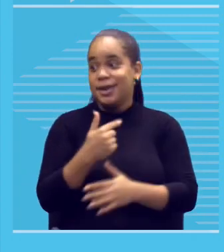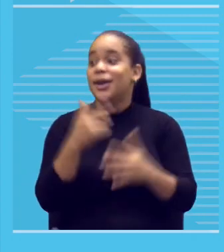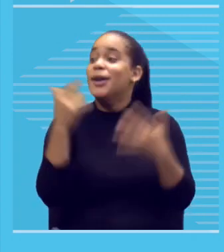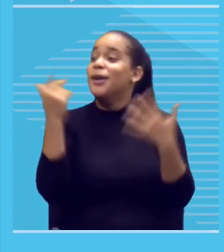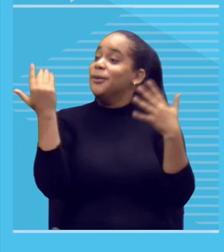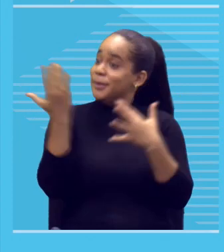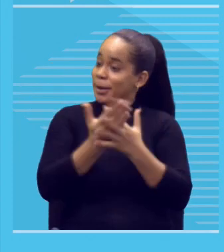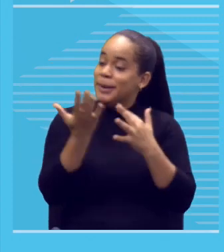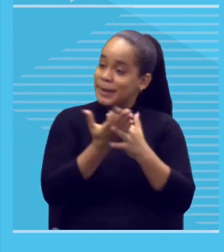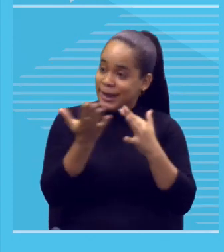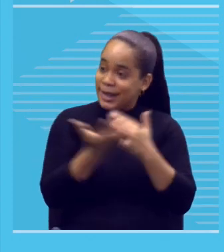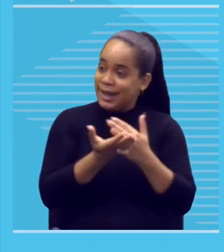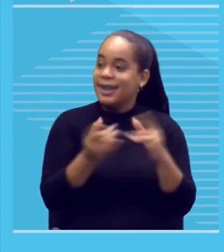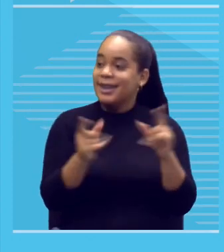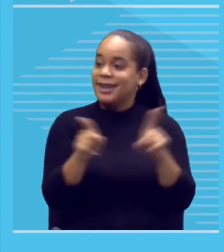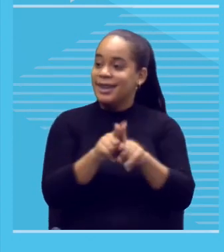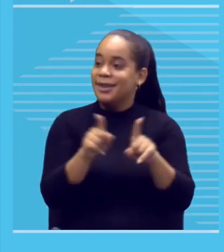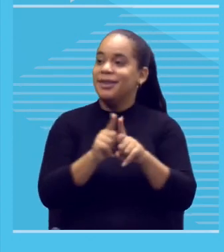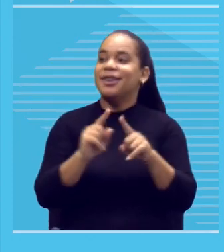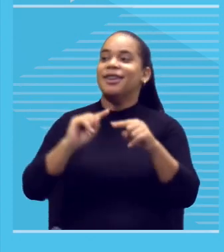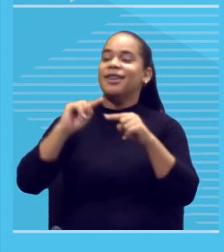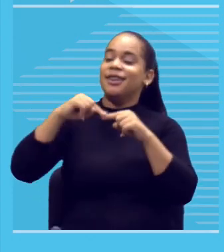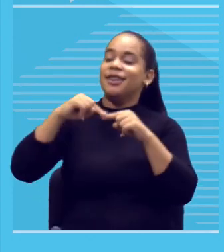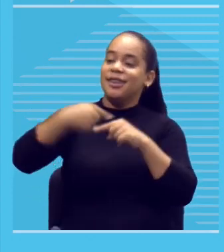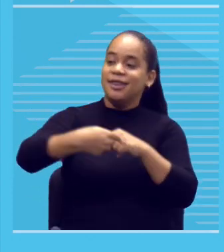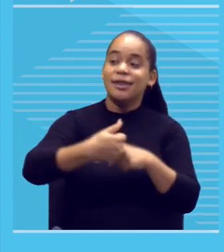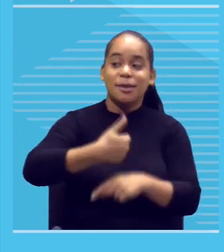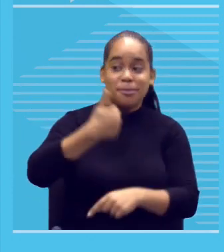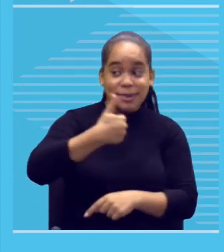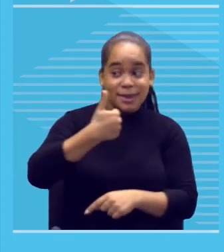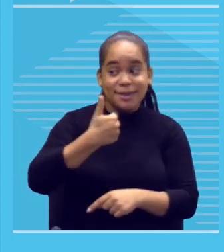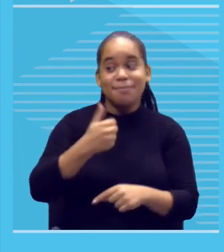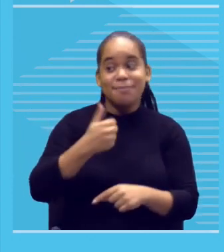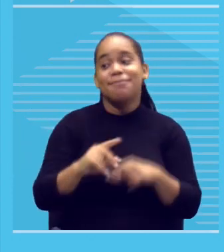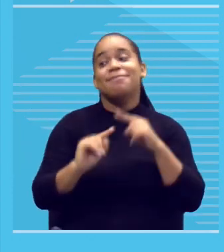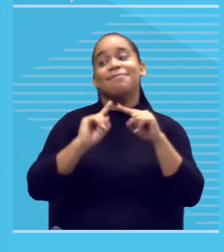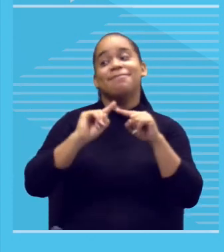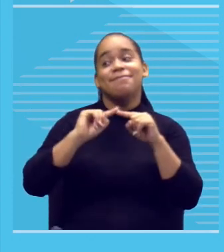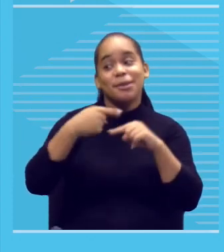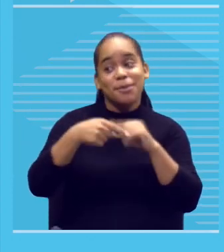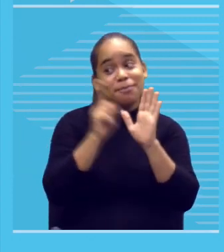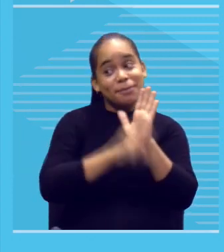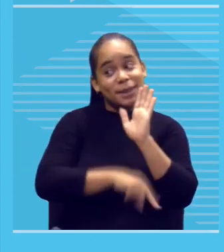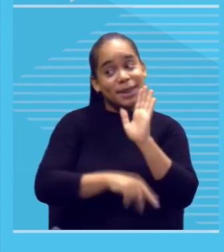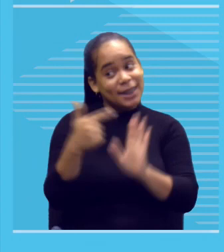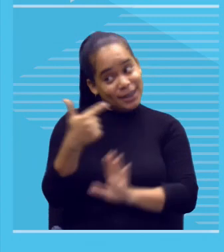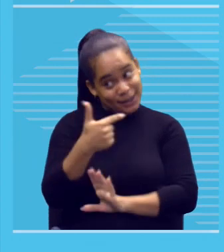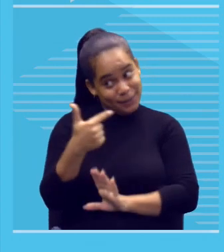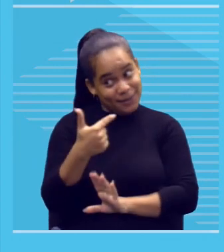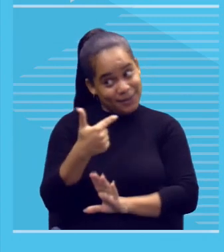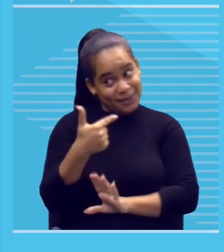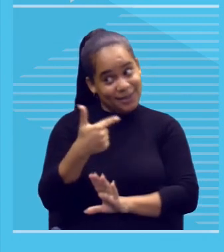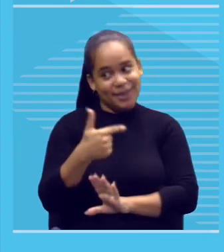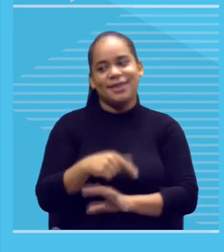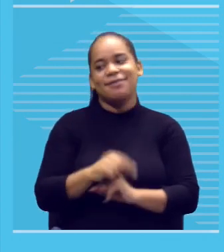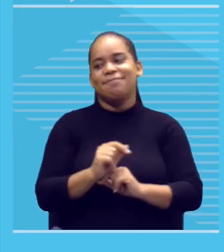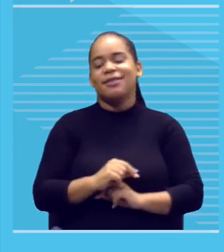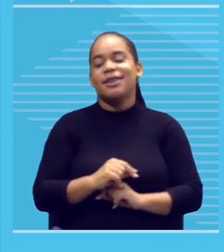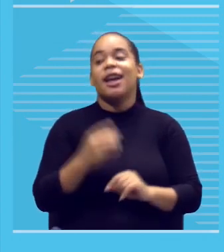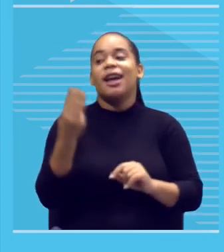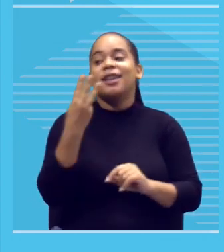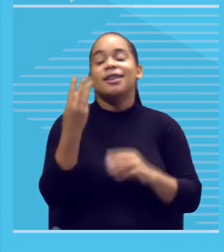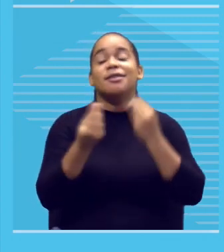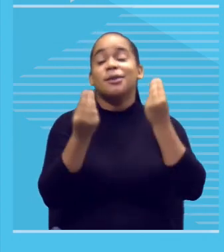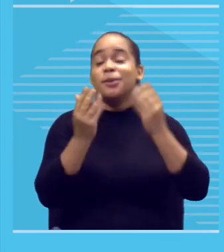parcelado e tal adianta um pouco mais na primeira um pouco menos na segunda quanto é que vai ser a terceira